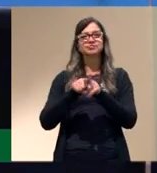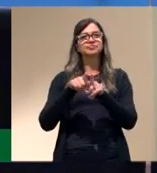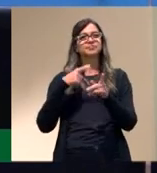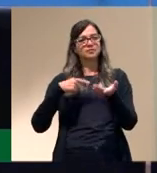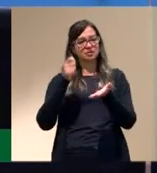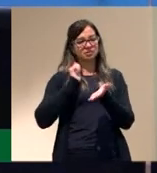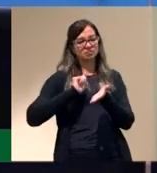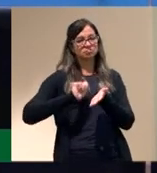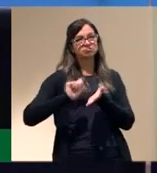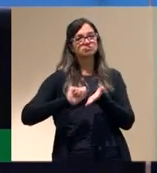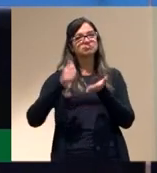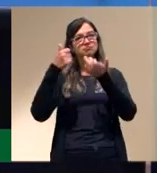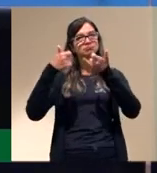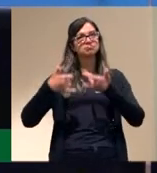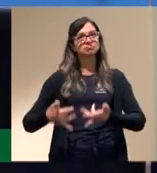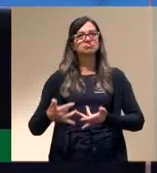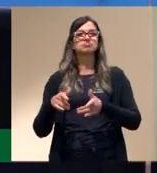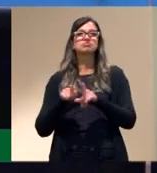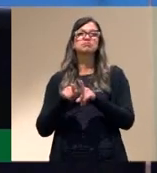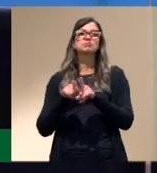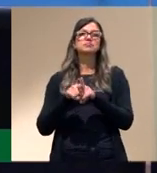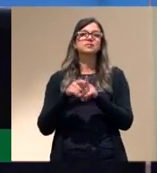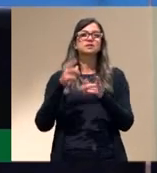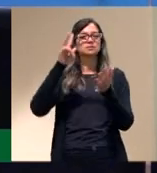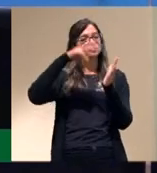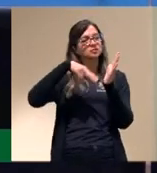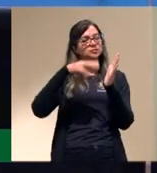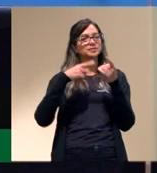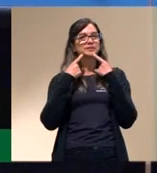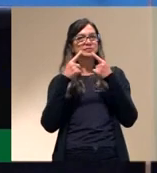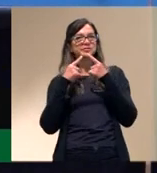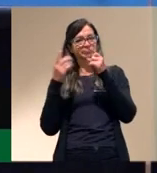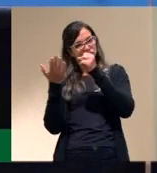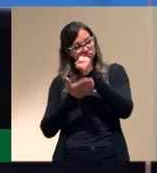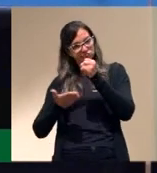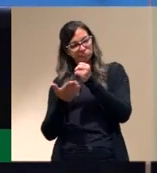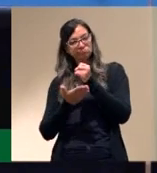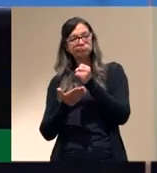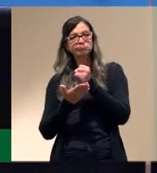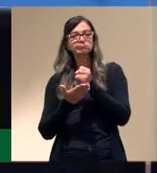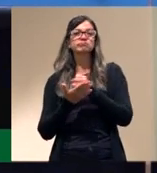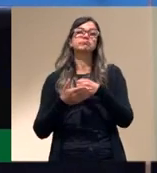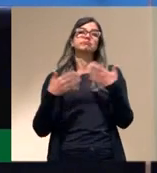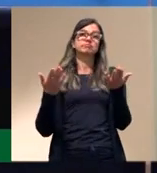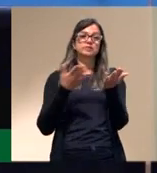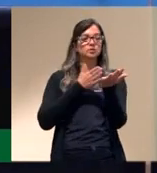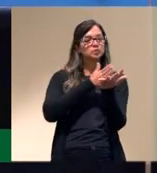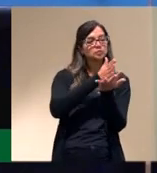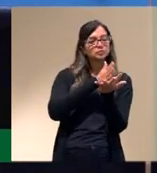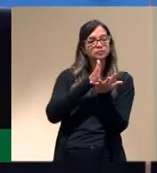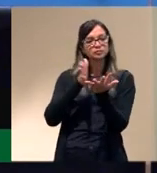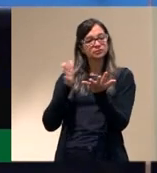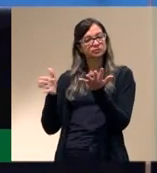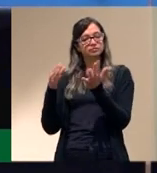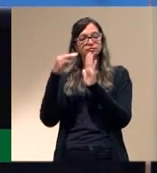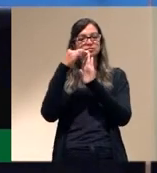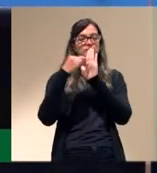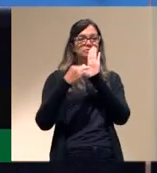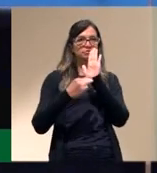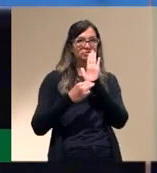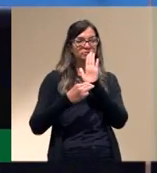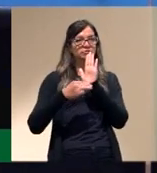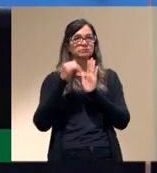leitura prática, da leitura crítica da base. Eu, por mim, os eixos metodológicos da ação na